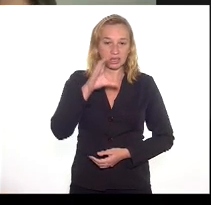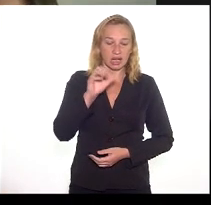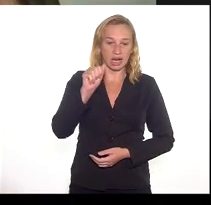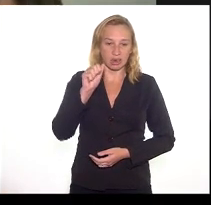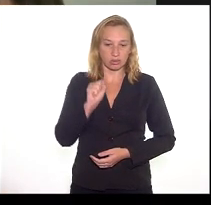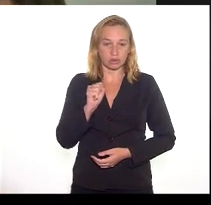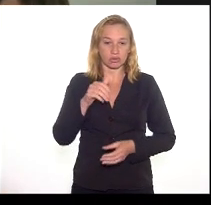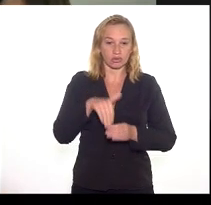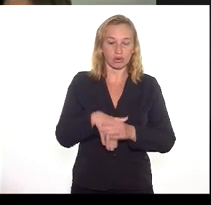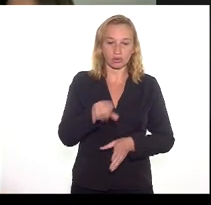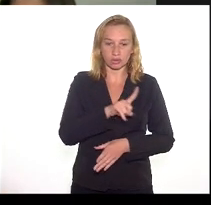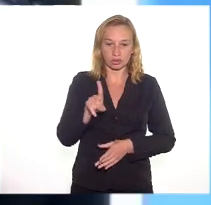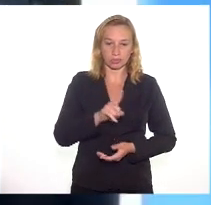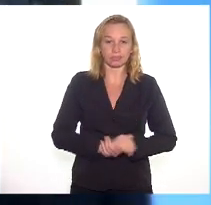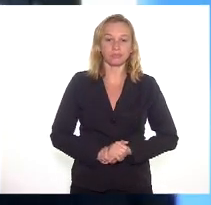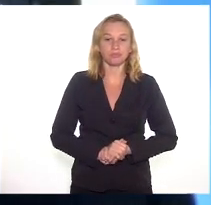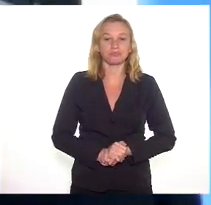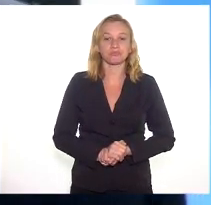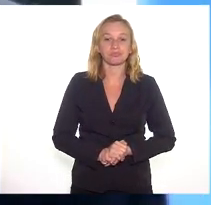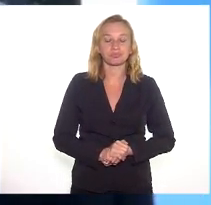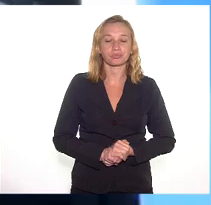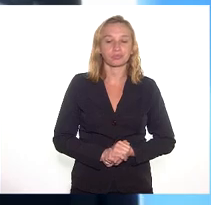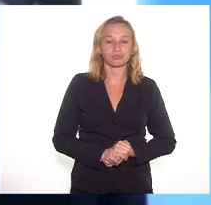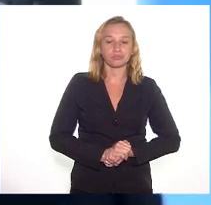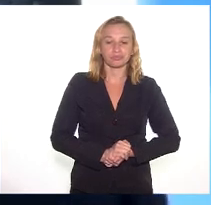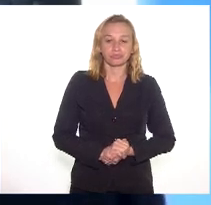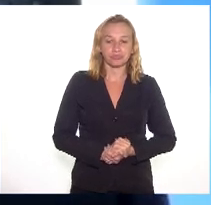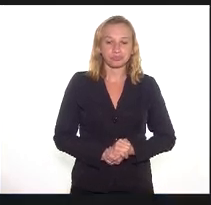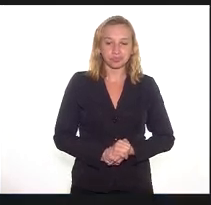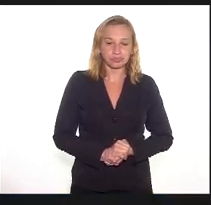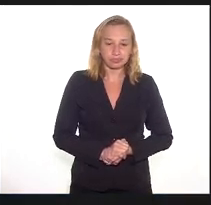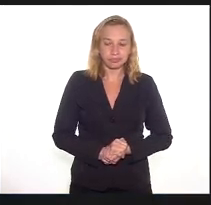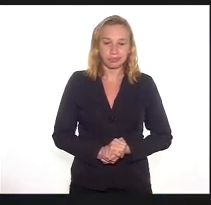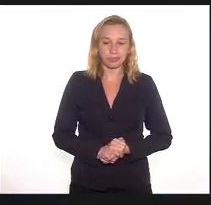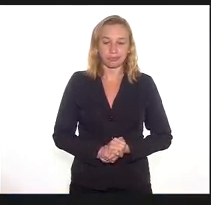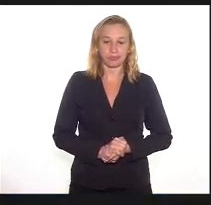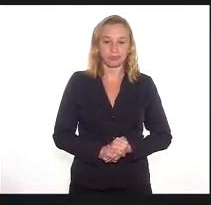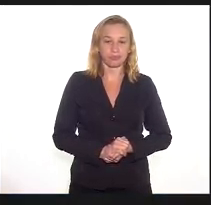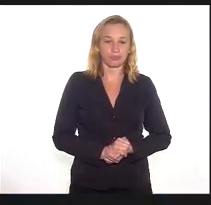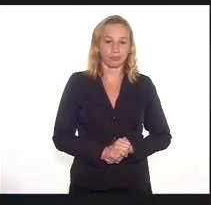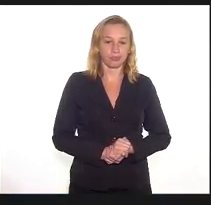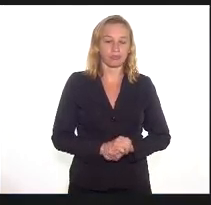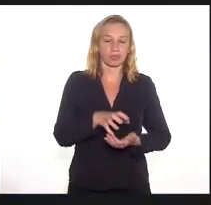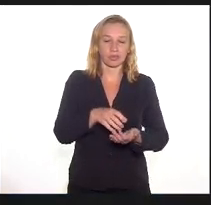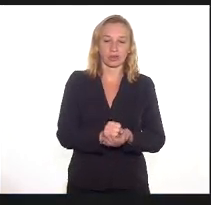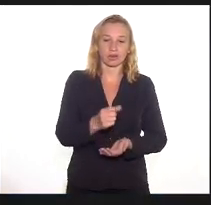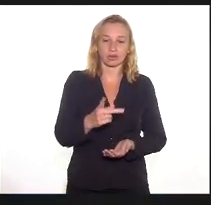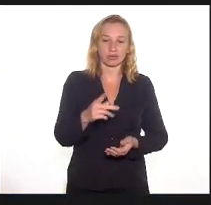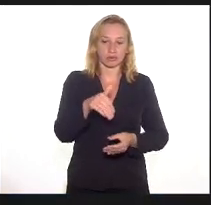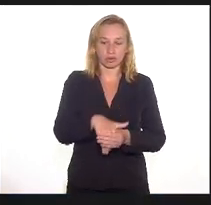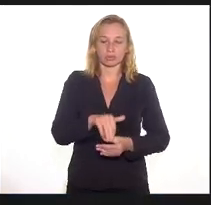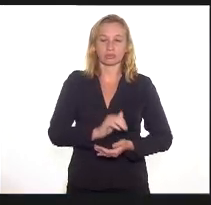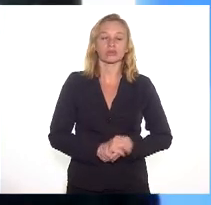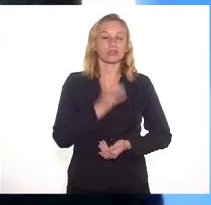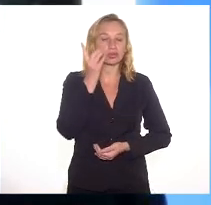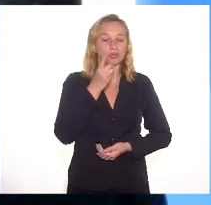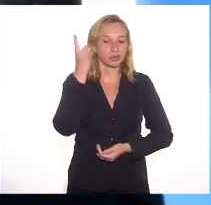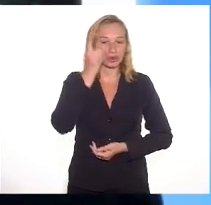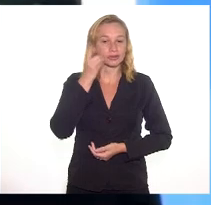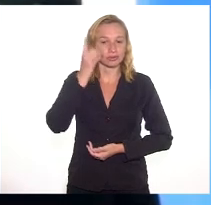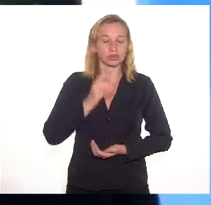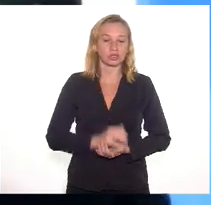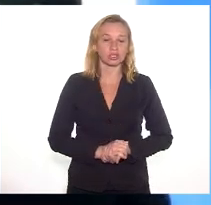tarde. Deputado Carlos Macedo, vota não ao destaque. Registrado seu voto, deputado.